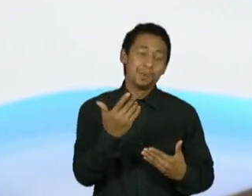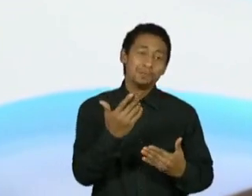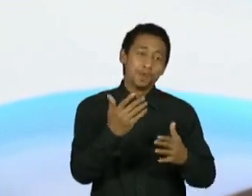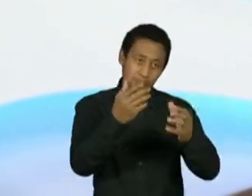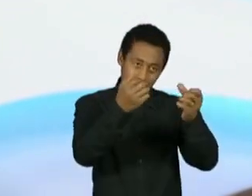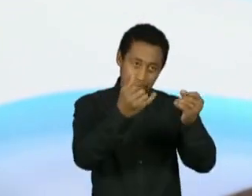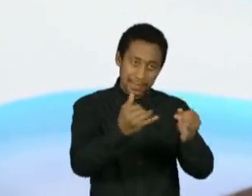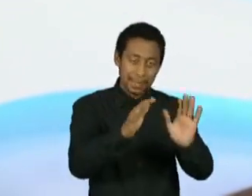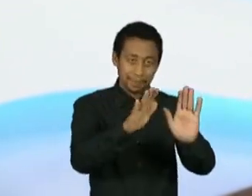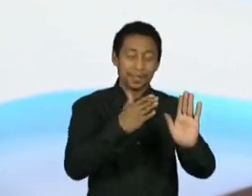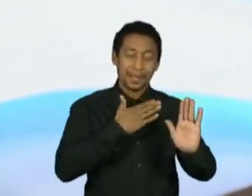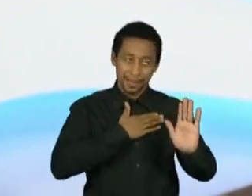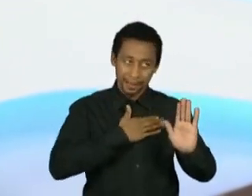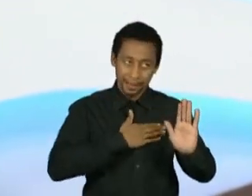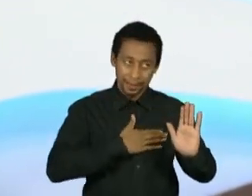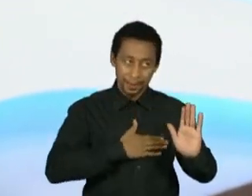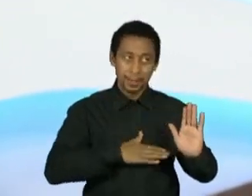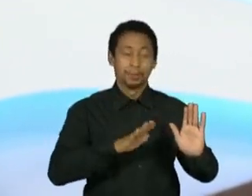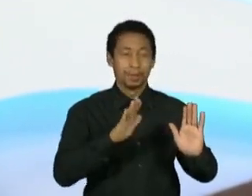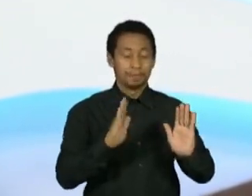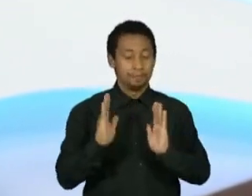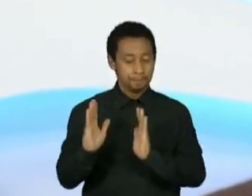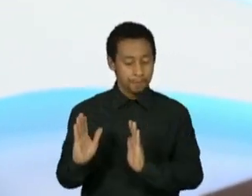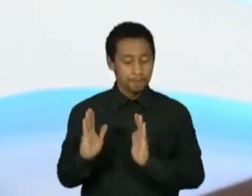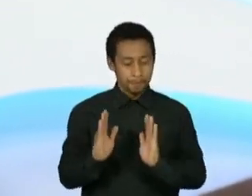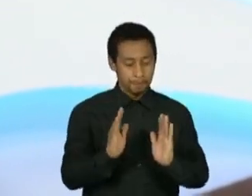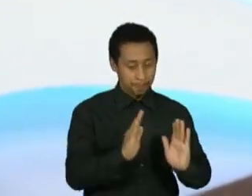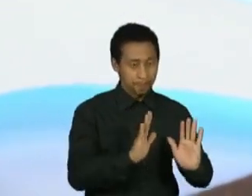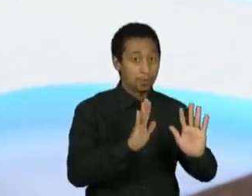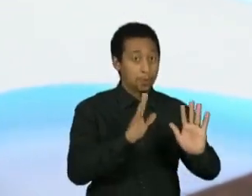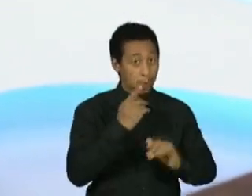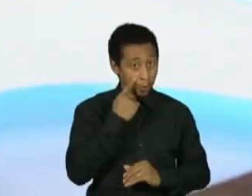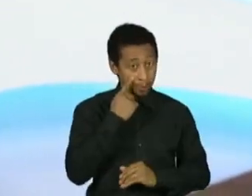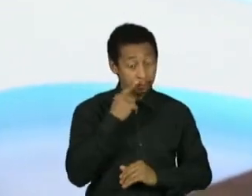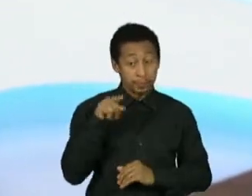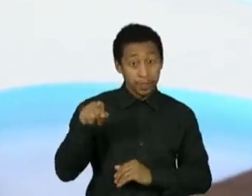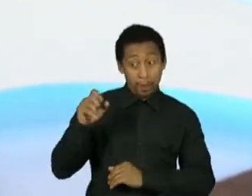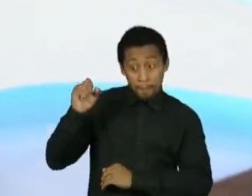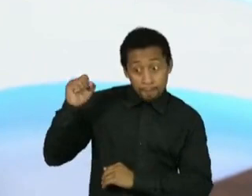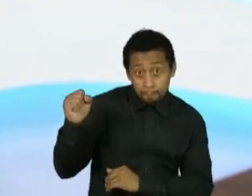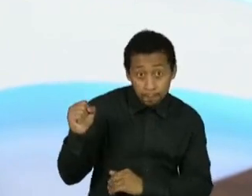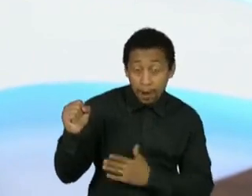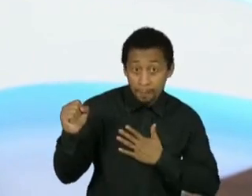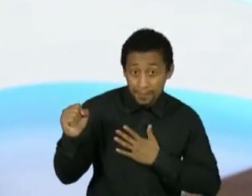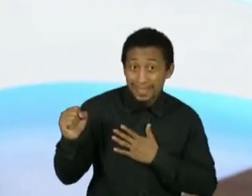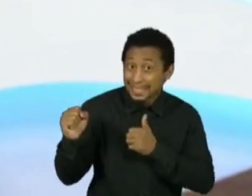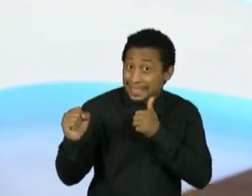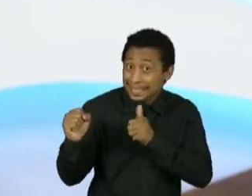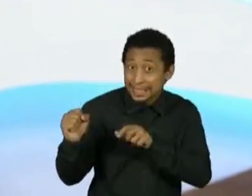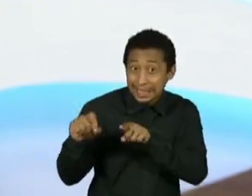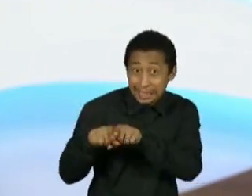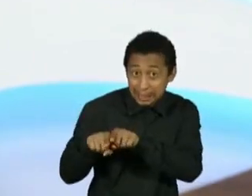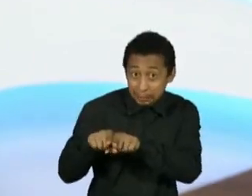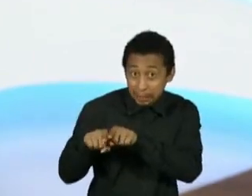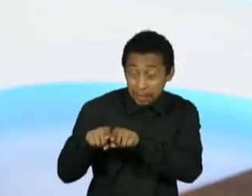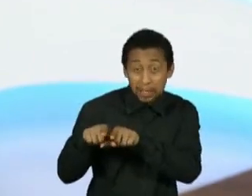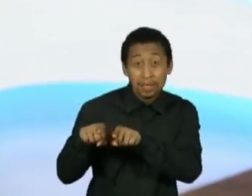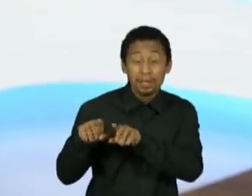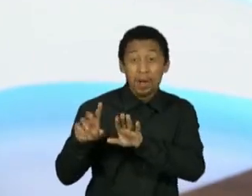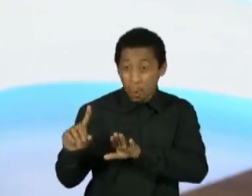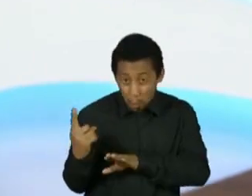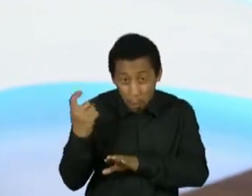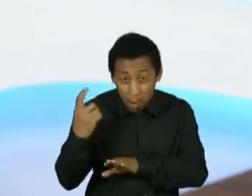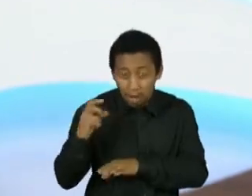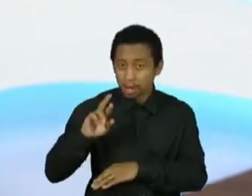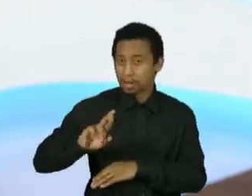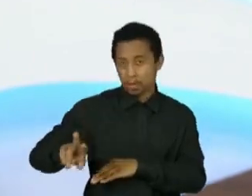que vou por partes, né? Acho que não é um caso isolado. Quando a gente abre um ano começando, por exemplo, a chacina